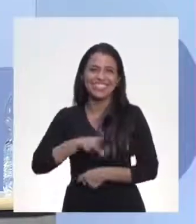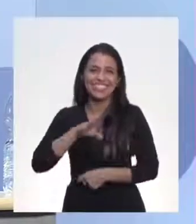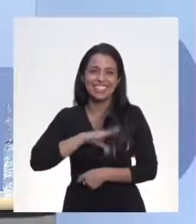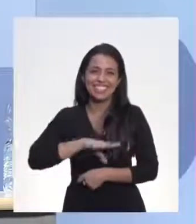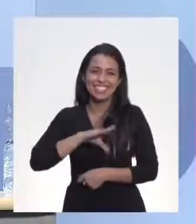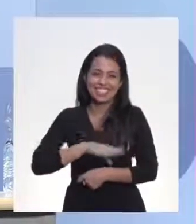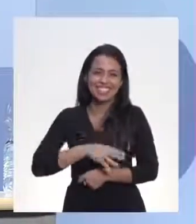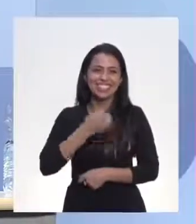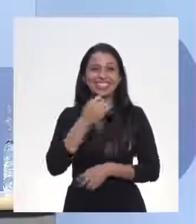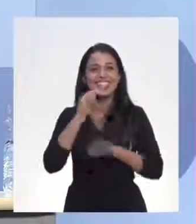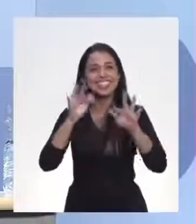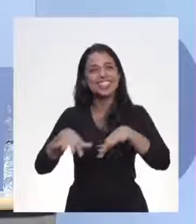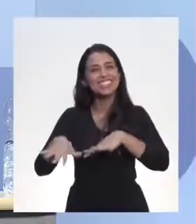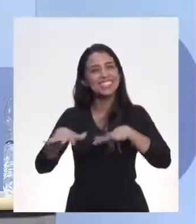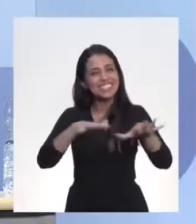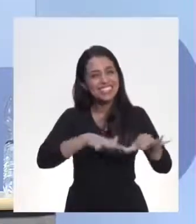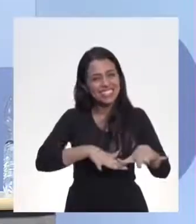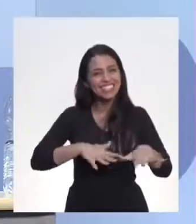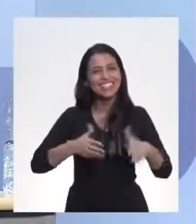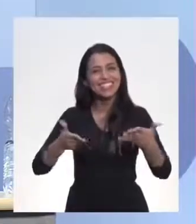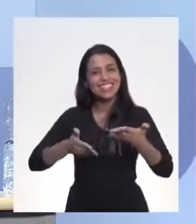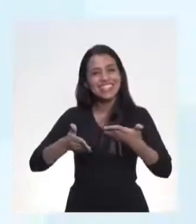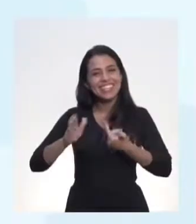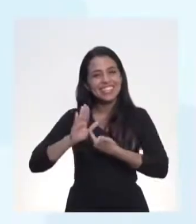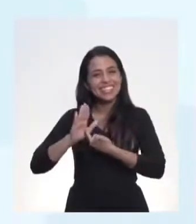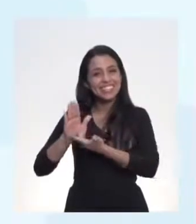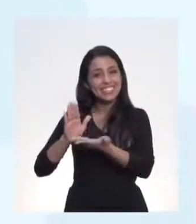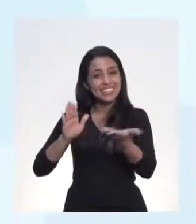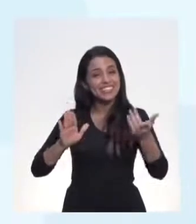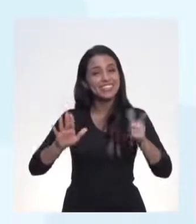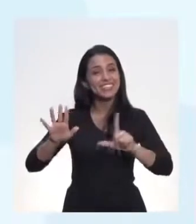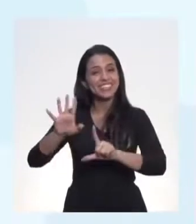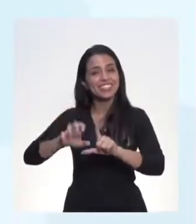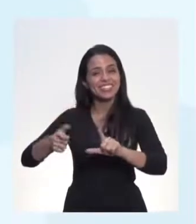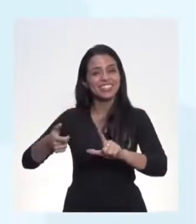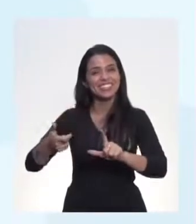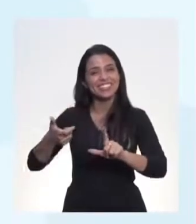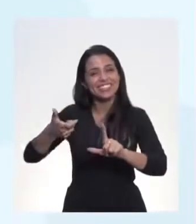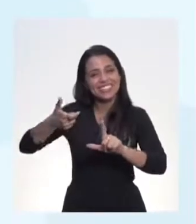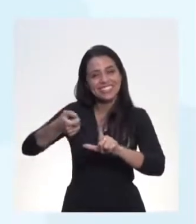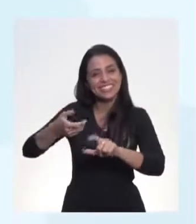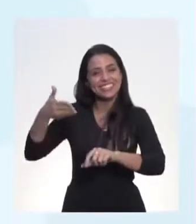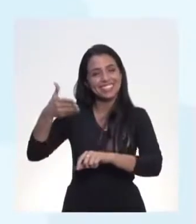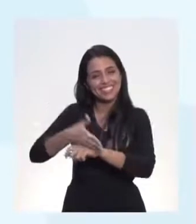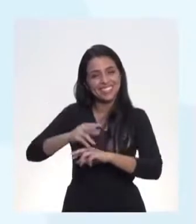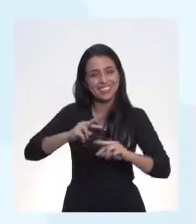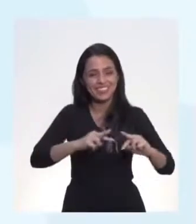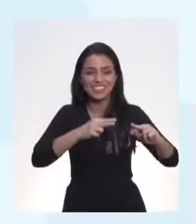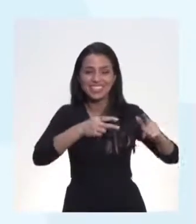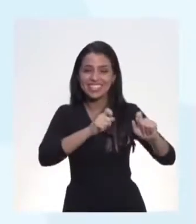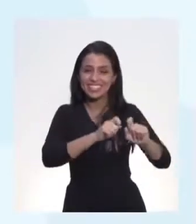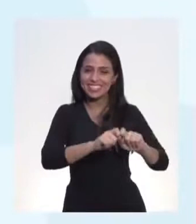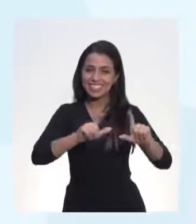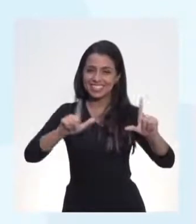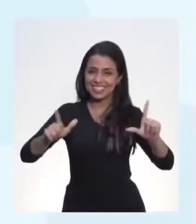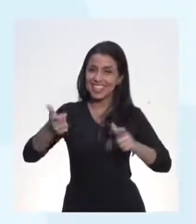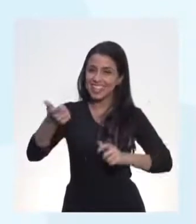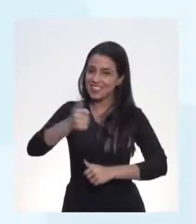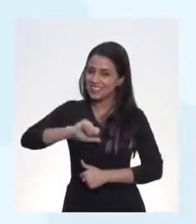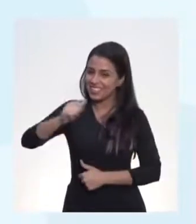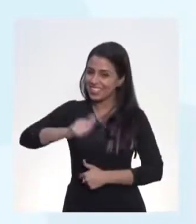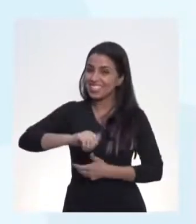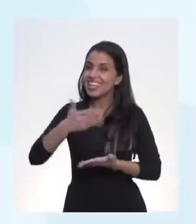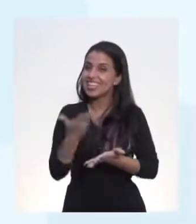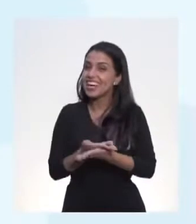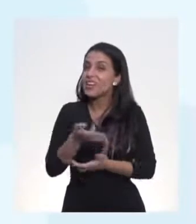final de semana. Vou deixar aí para vocês o QR Code, gente, ou o link para vocês avaliarem a aula.